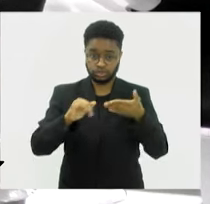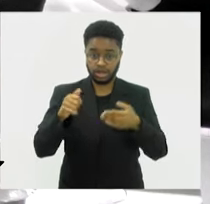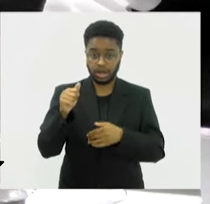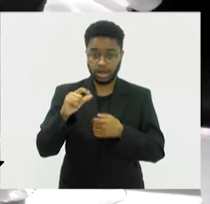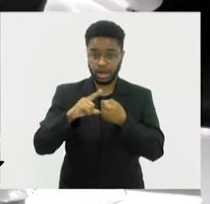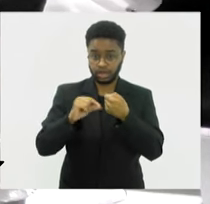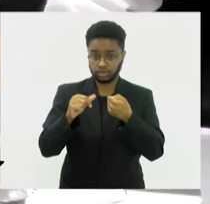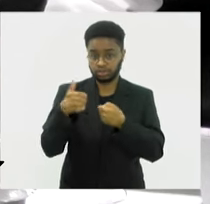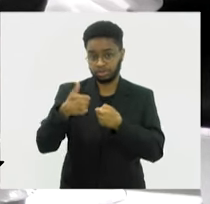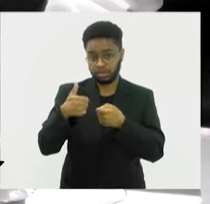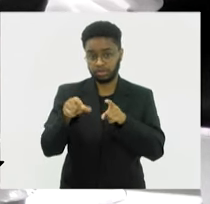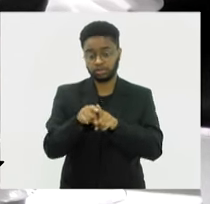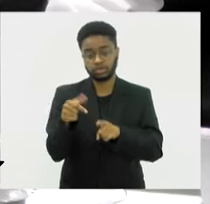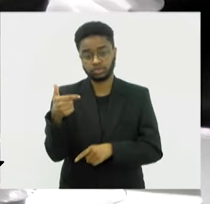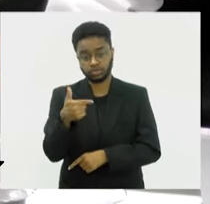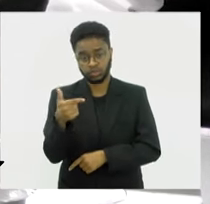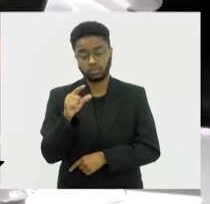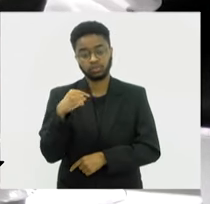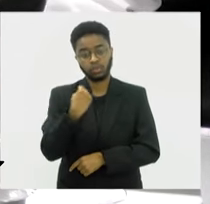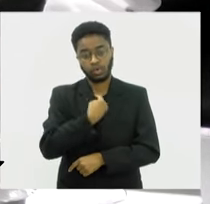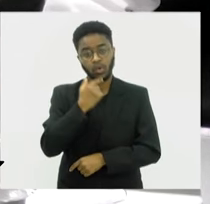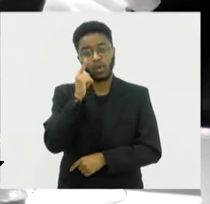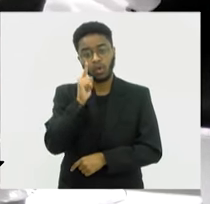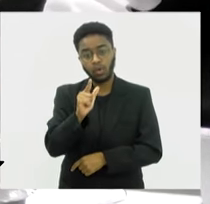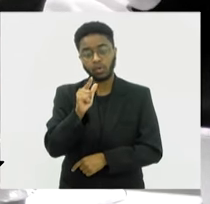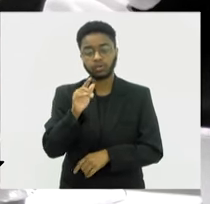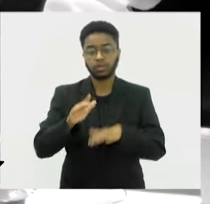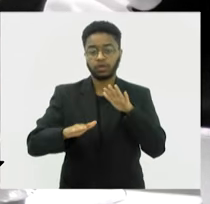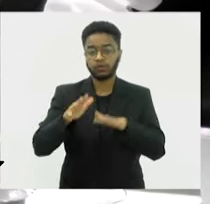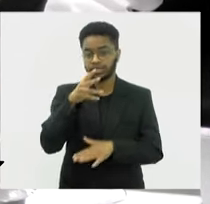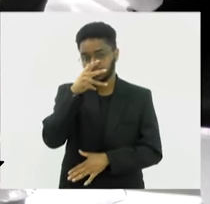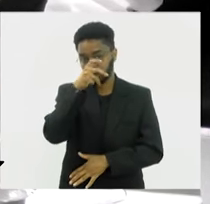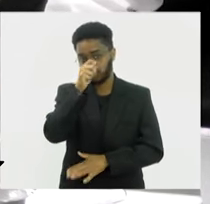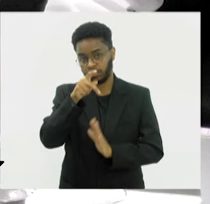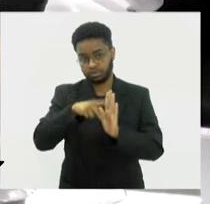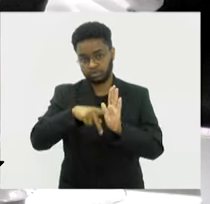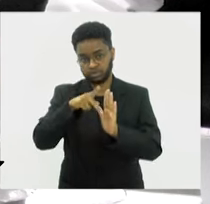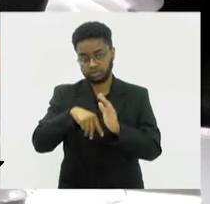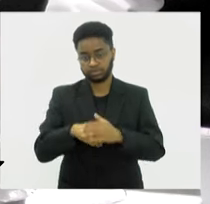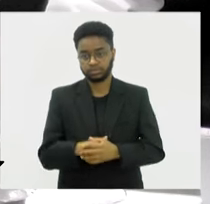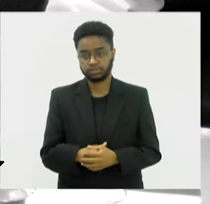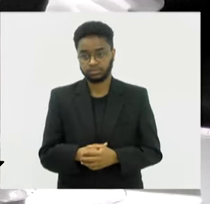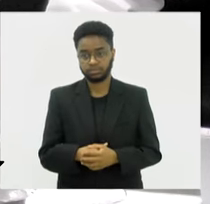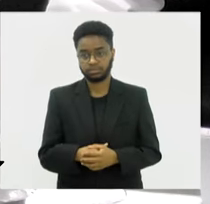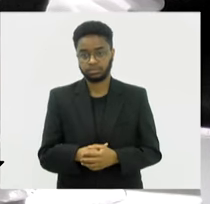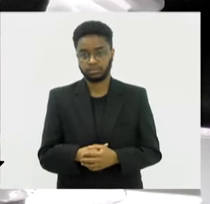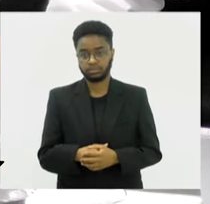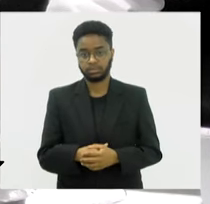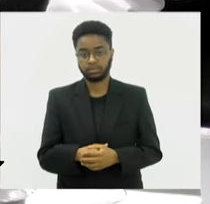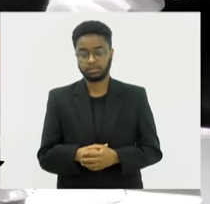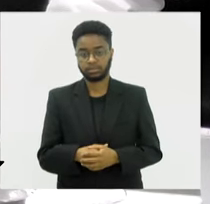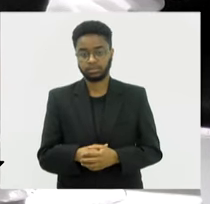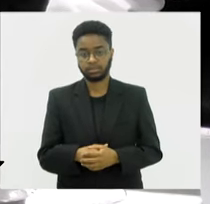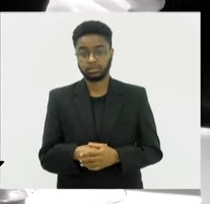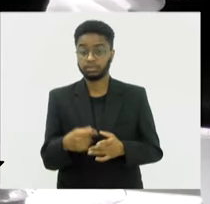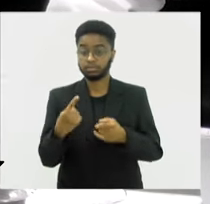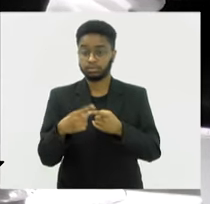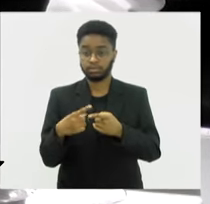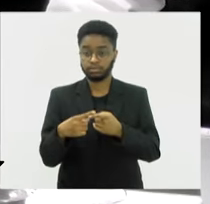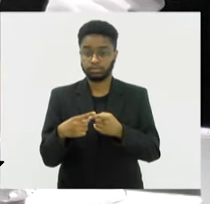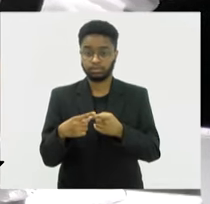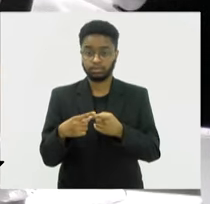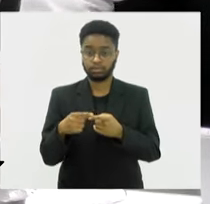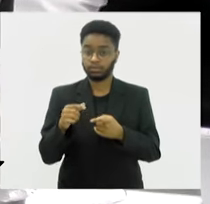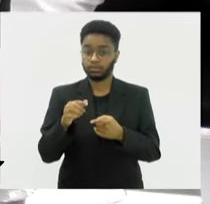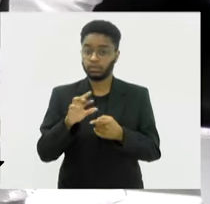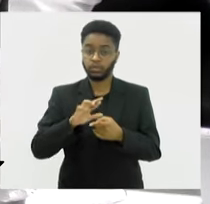1º e 2º, nós conseguiríamos, talvez, salvar esse projeto. Porque não é nada demais